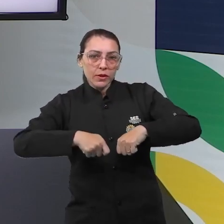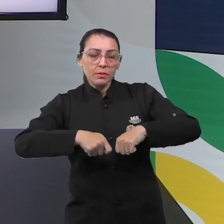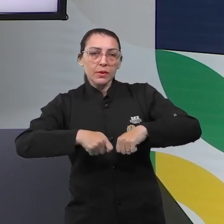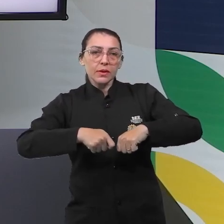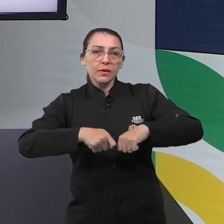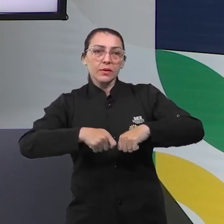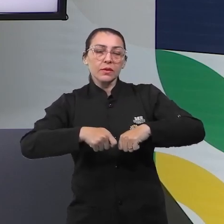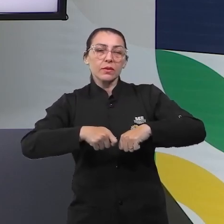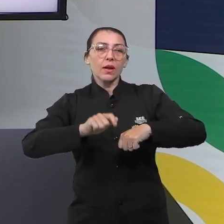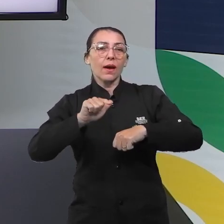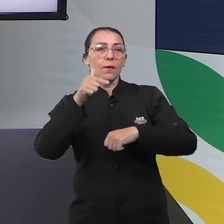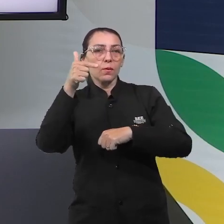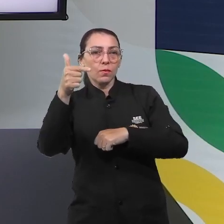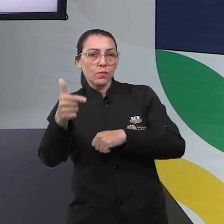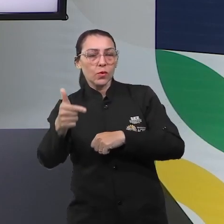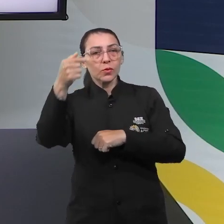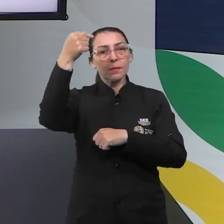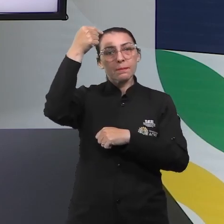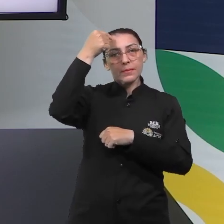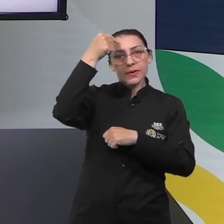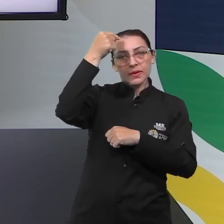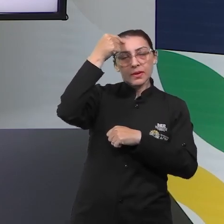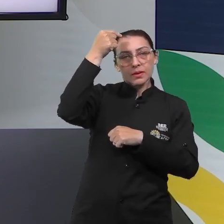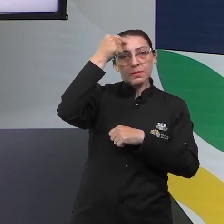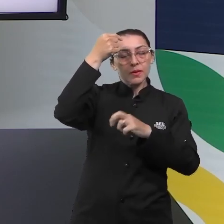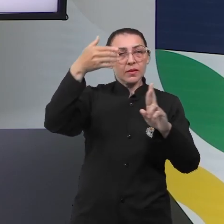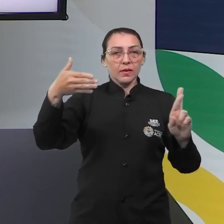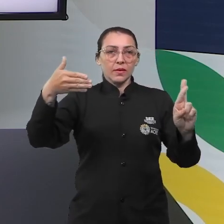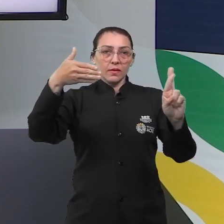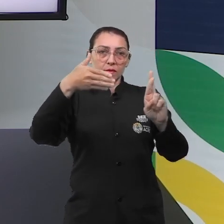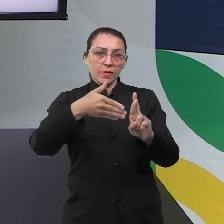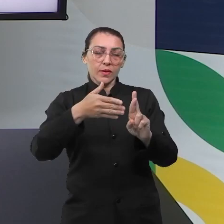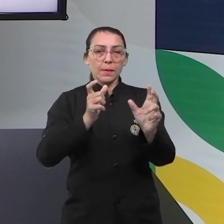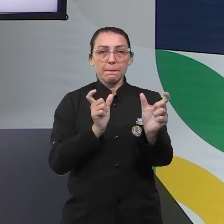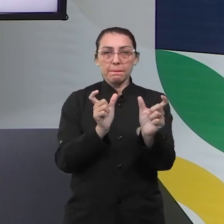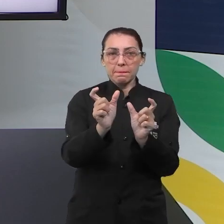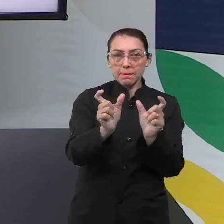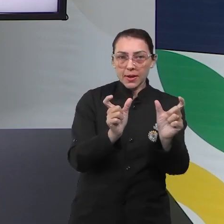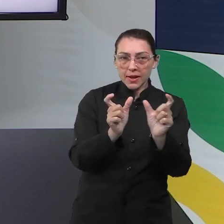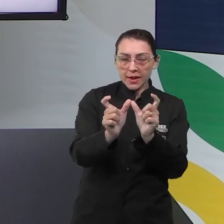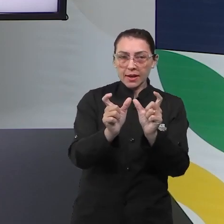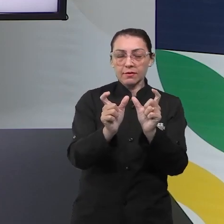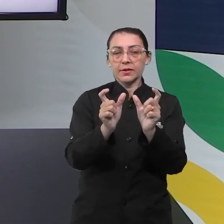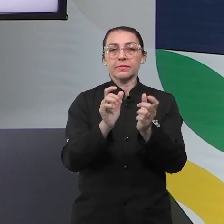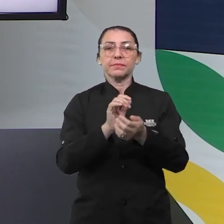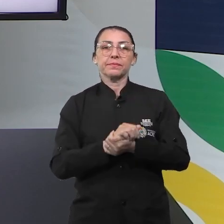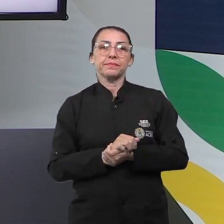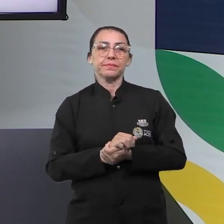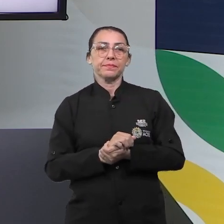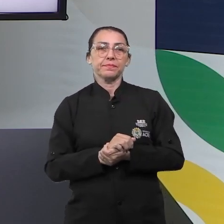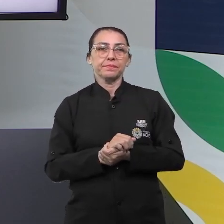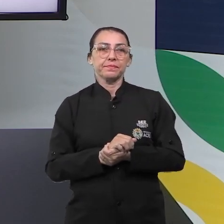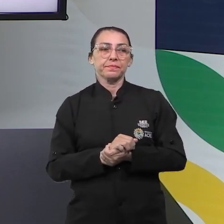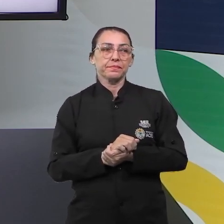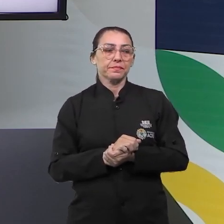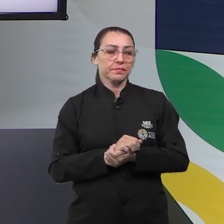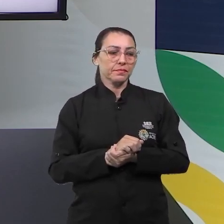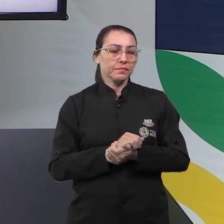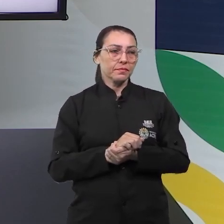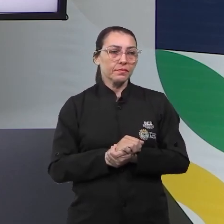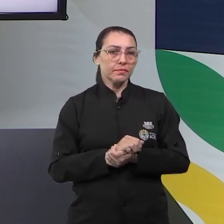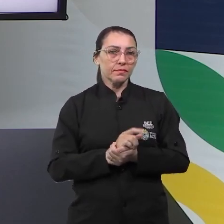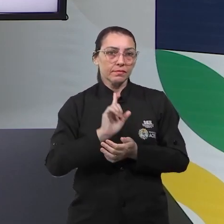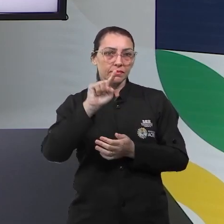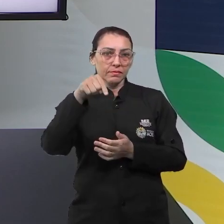possibilidade a um outro pensamento referente à palavra literal. Ou seja,